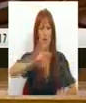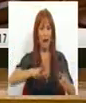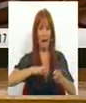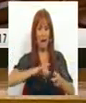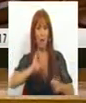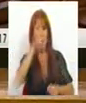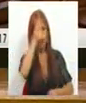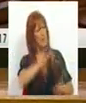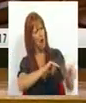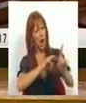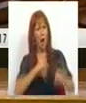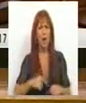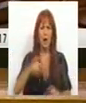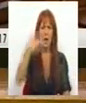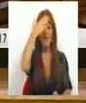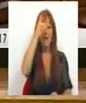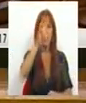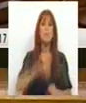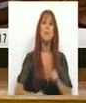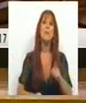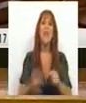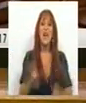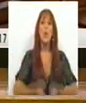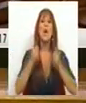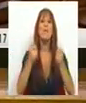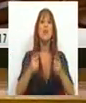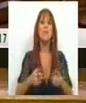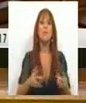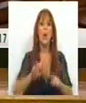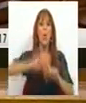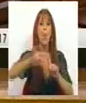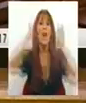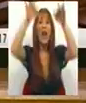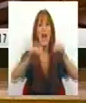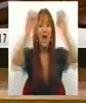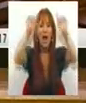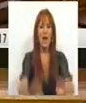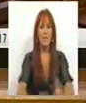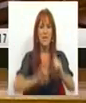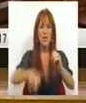corrigiu o Primeiro-Ministro, a sua previsão é o investimento acabará o ano a cair